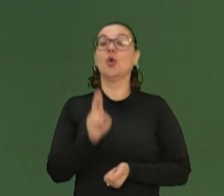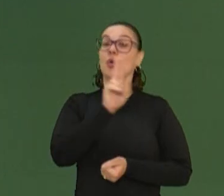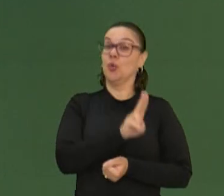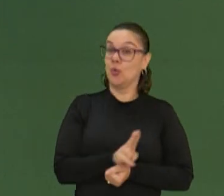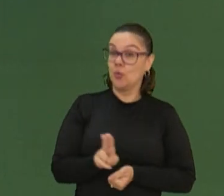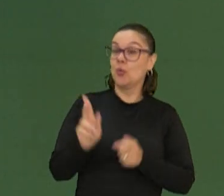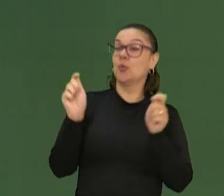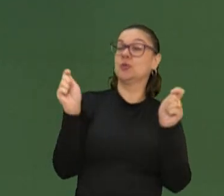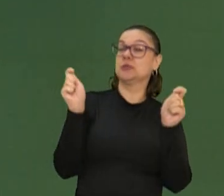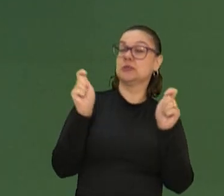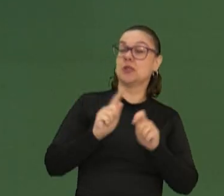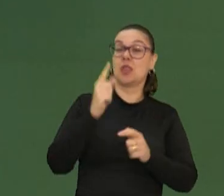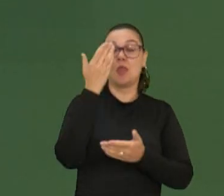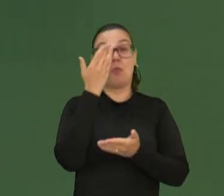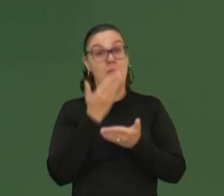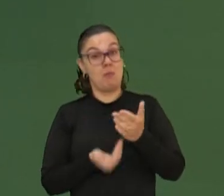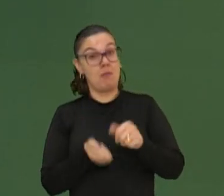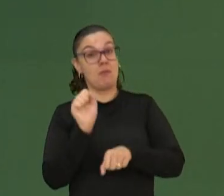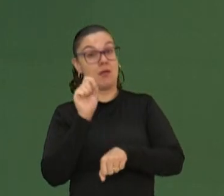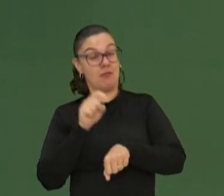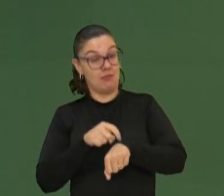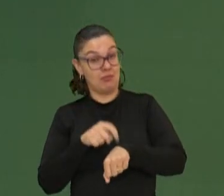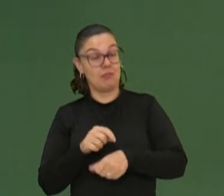as ferramentas, não deixe de usar.